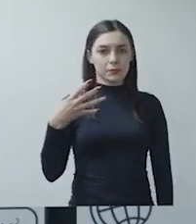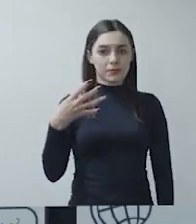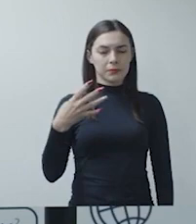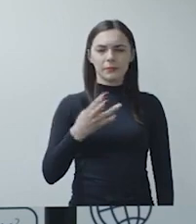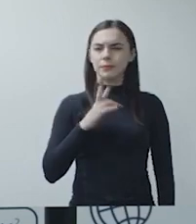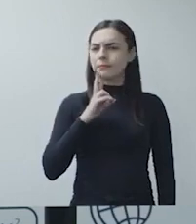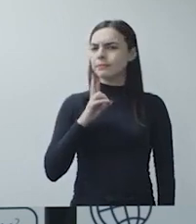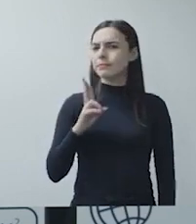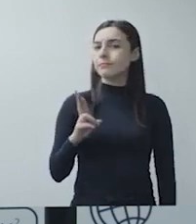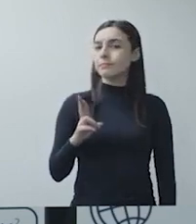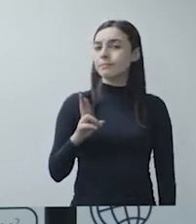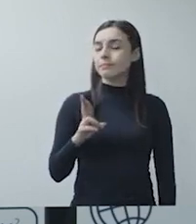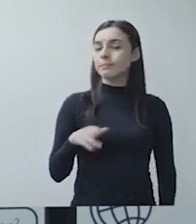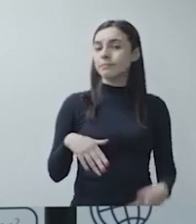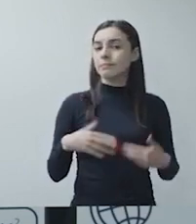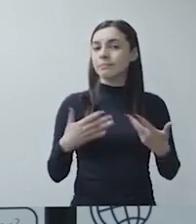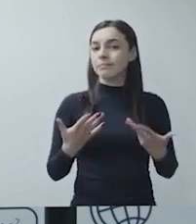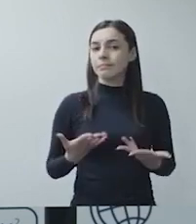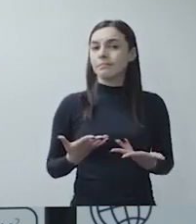4 é igual a